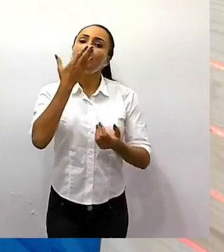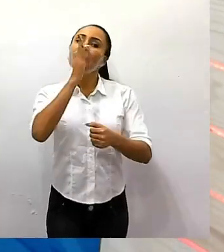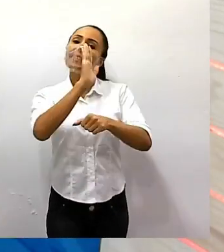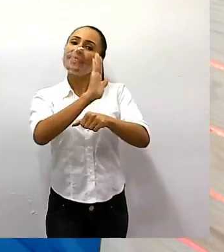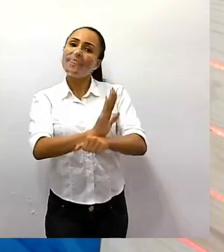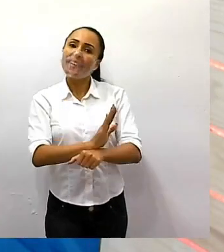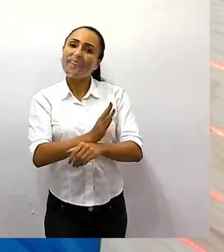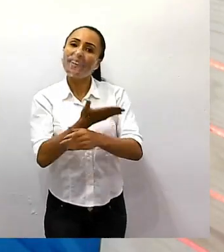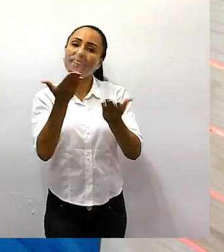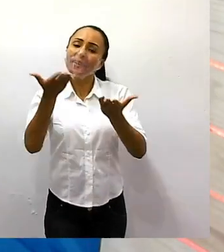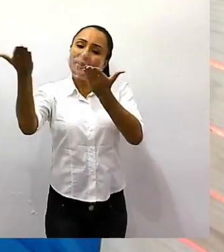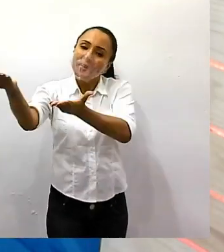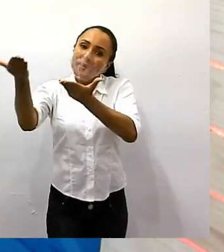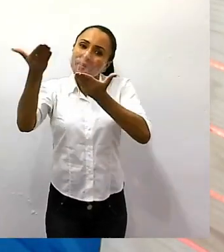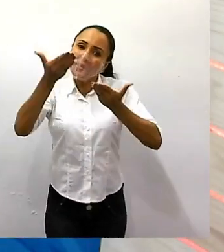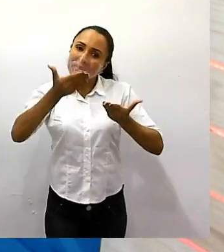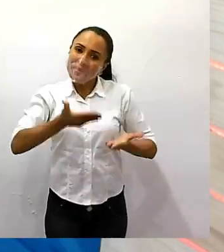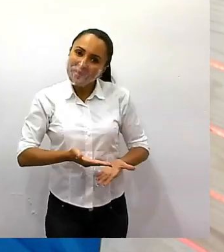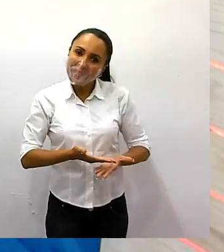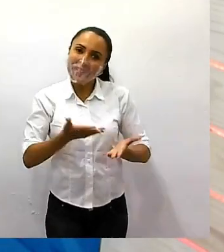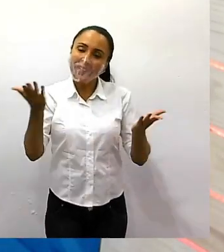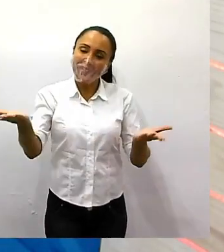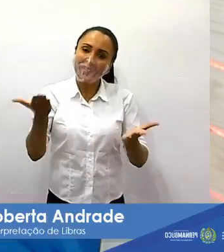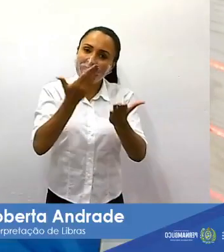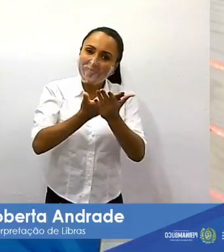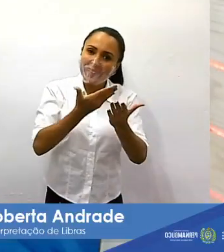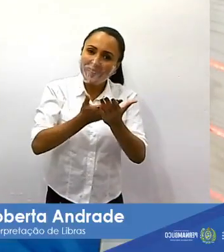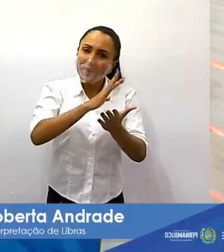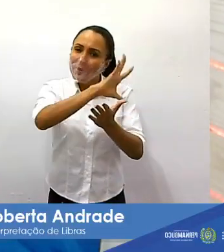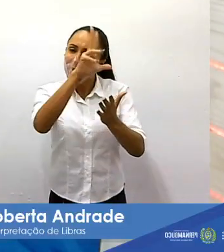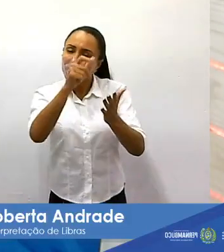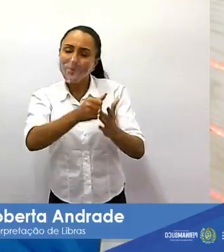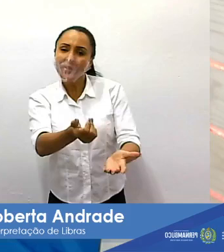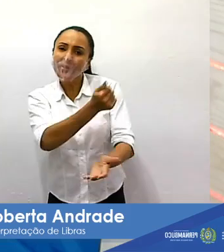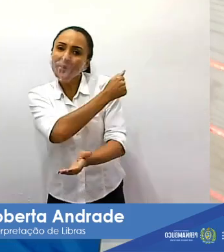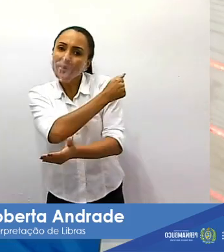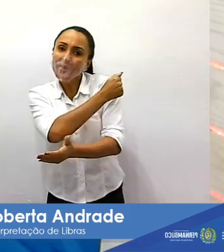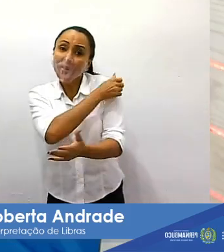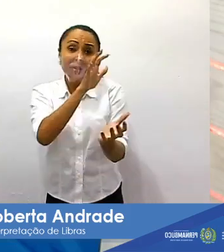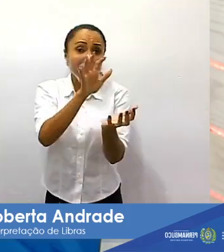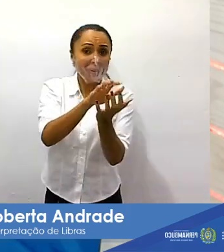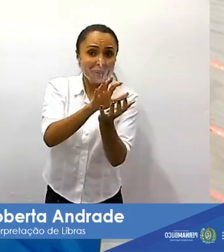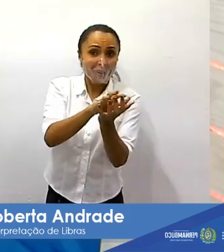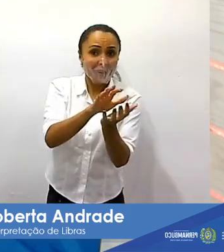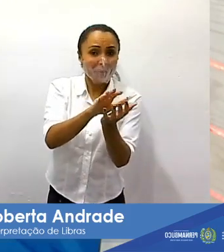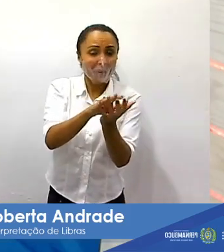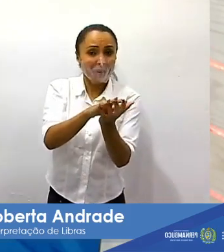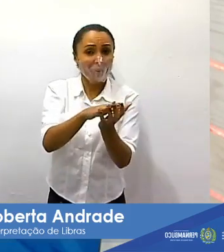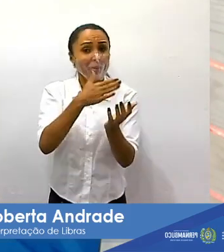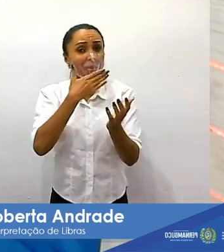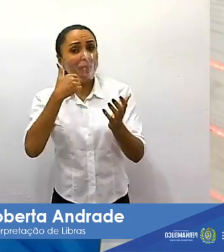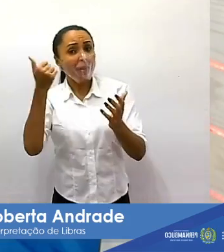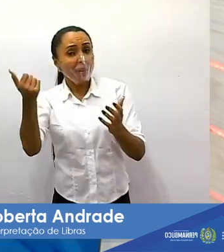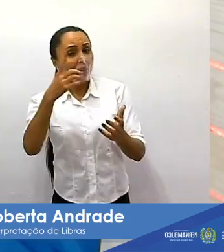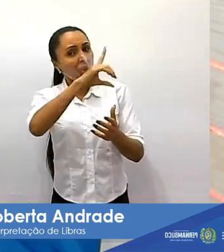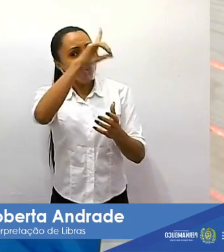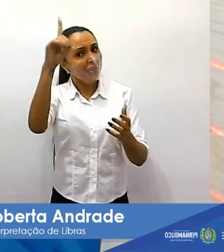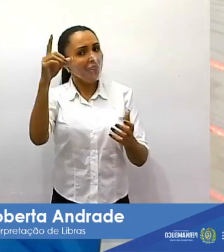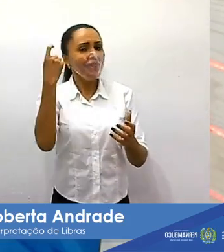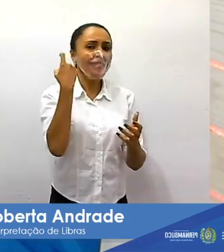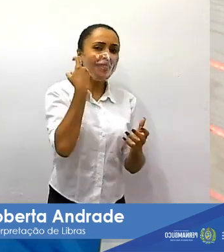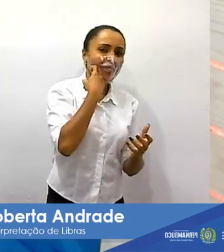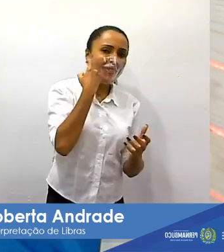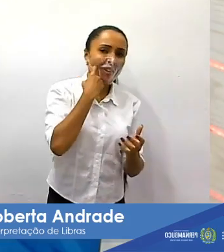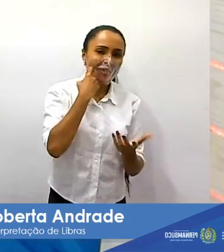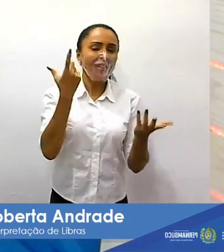boa tarde, sejam muito bem-vindos todos vocês, alunos do estado de Pernambuco. Chegou o melhor dia da semana, o dia